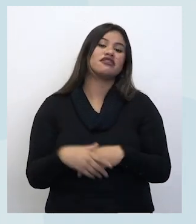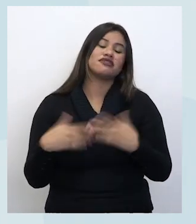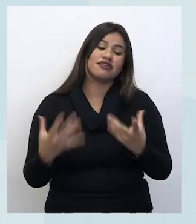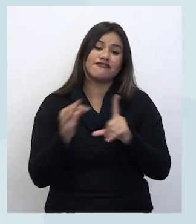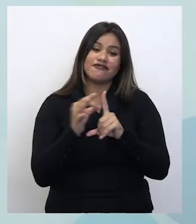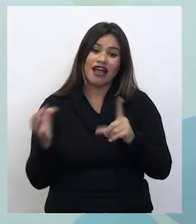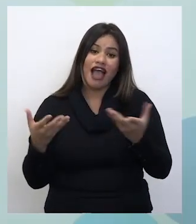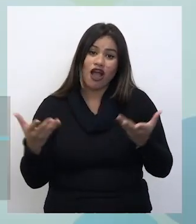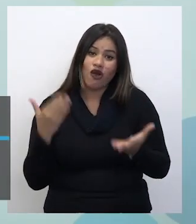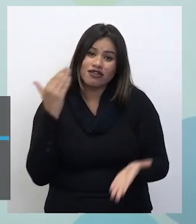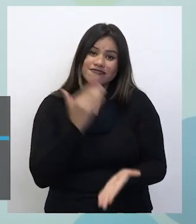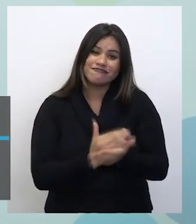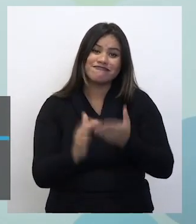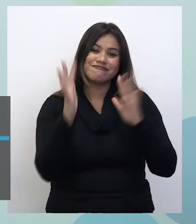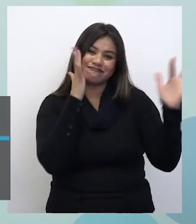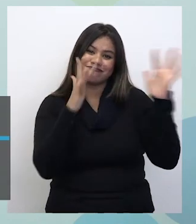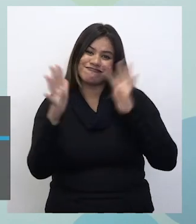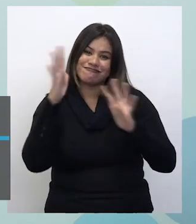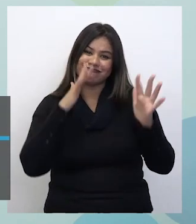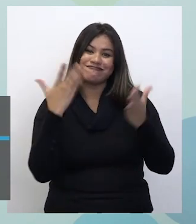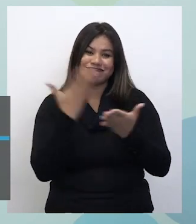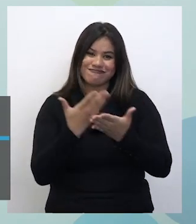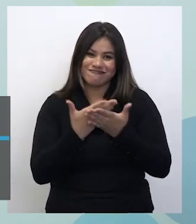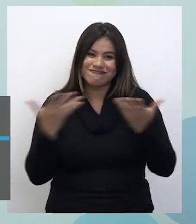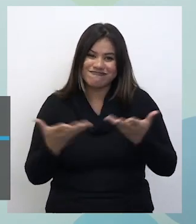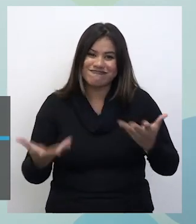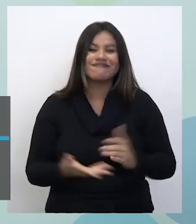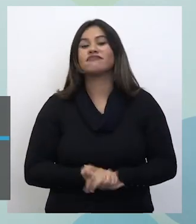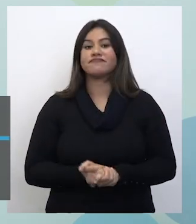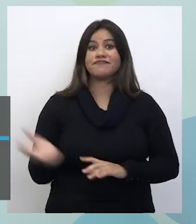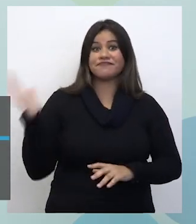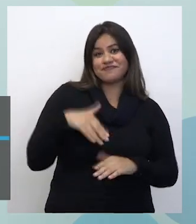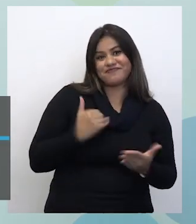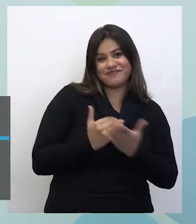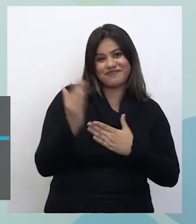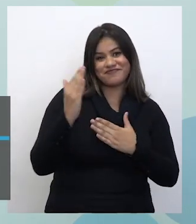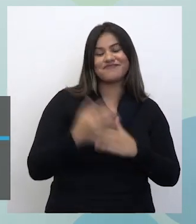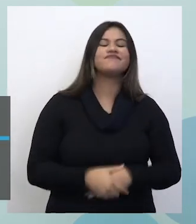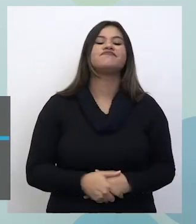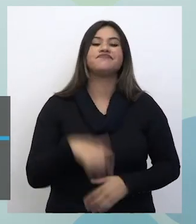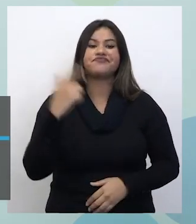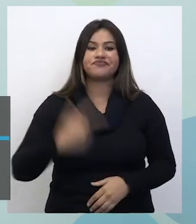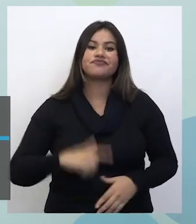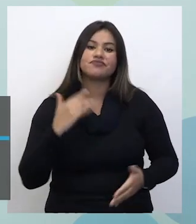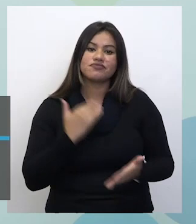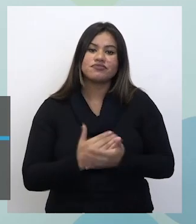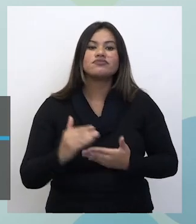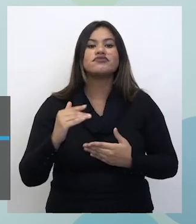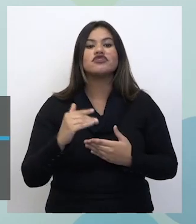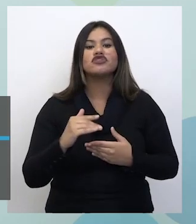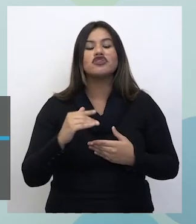Senna, nós vamos fazer as nossas reflexões na aula de hoje. Vamos começar então? Para começar a aula de hoje, nós